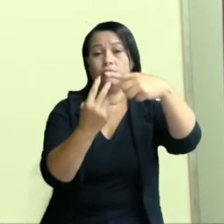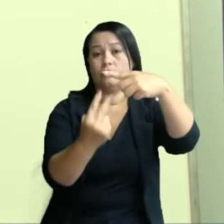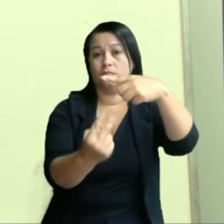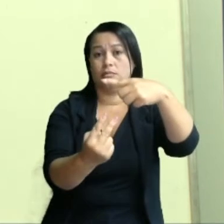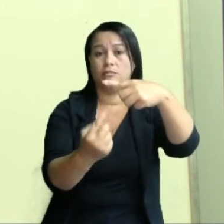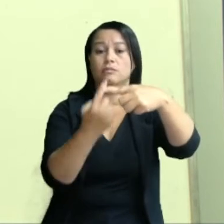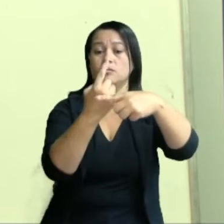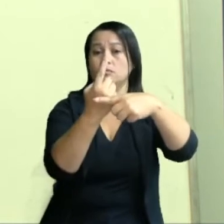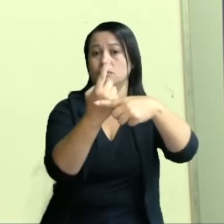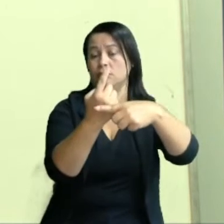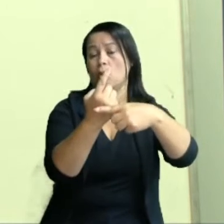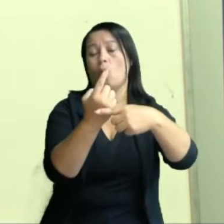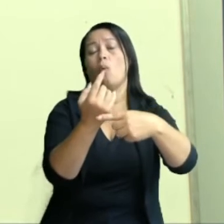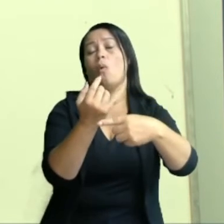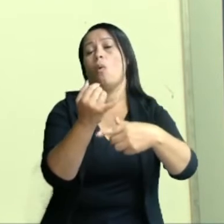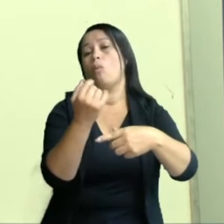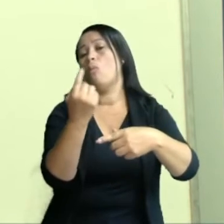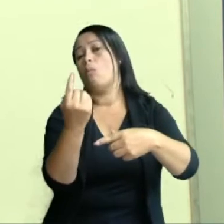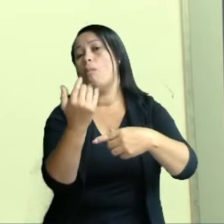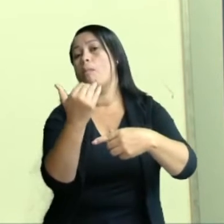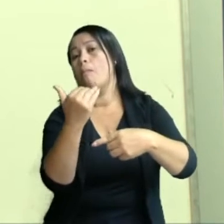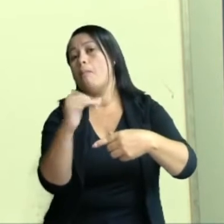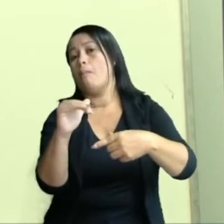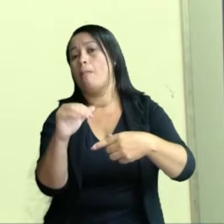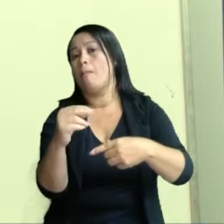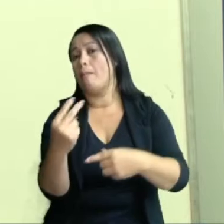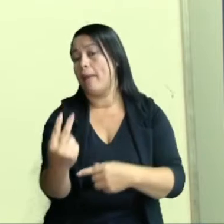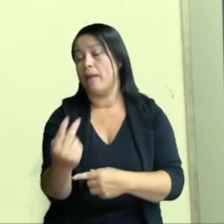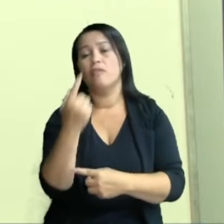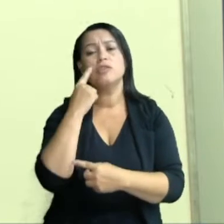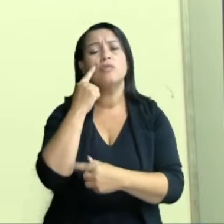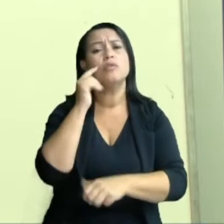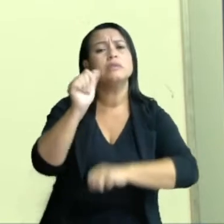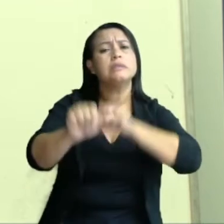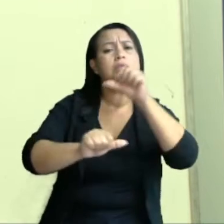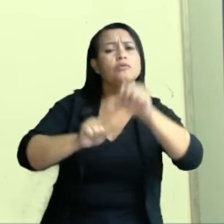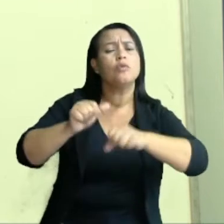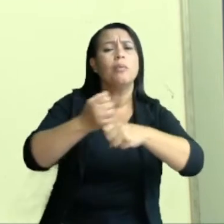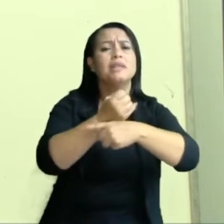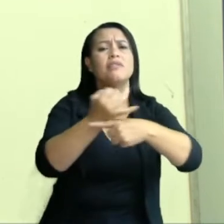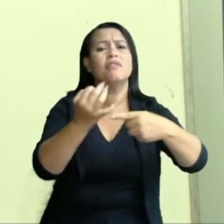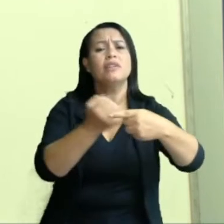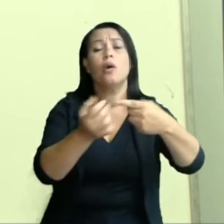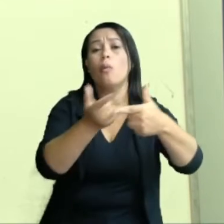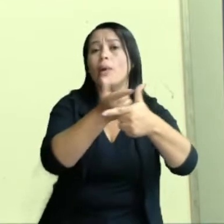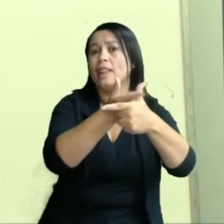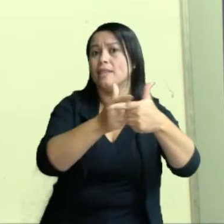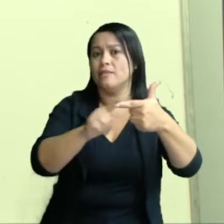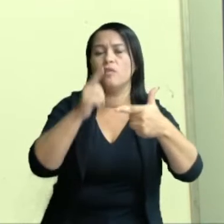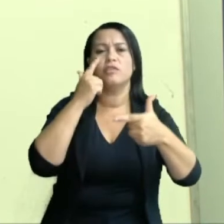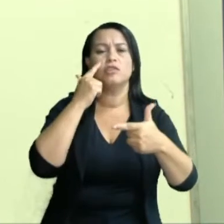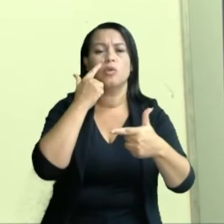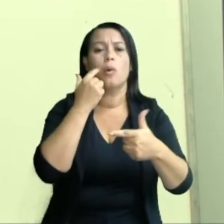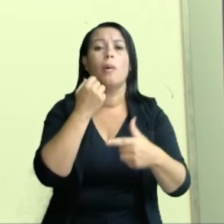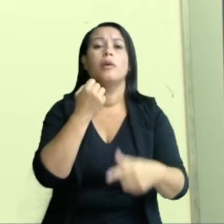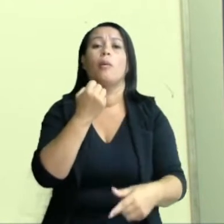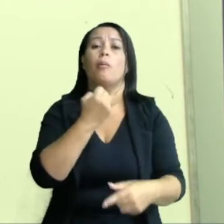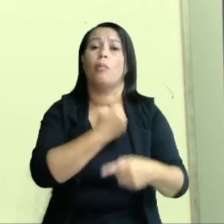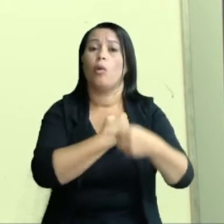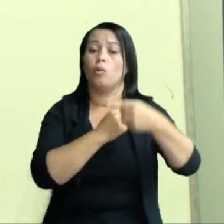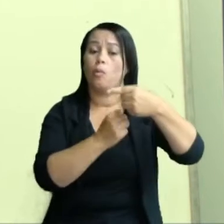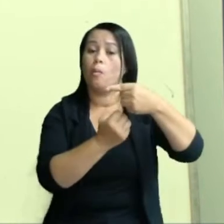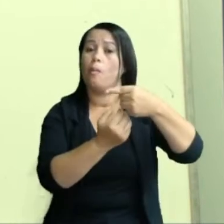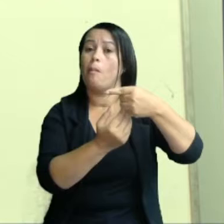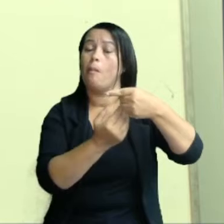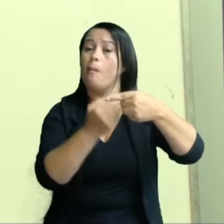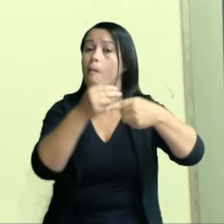1/2 ou meio, e eu vou transformar essa fração em uma divisão. Então, o meu numerador vai ser o